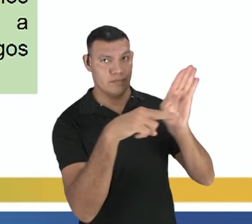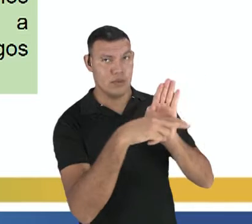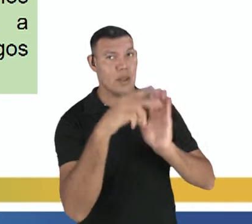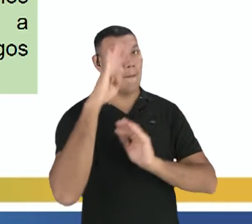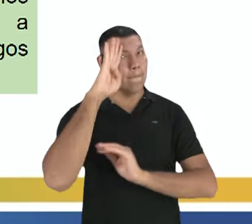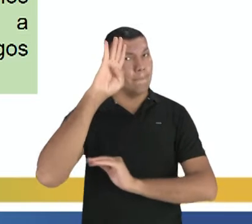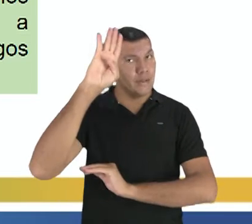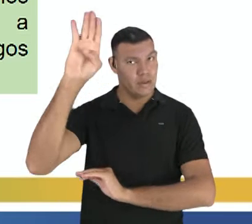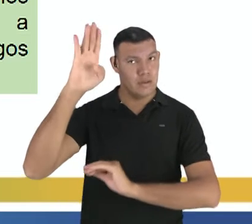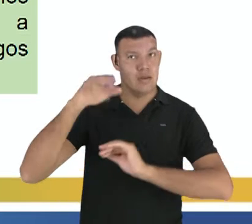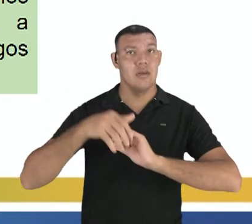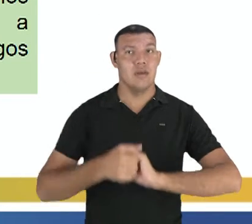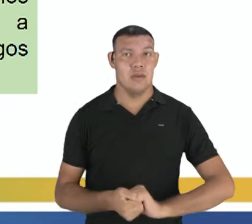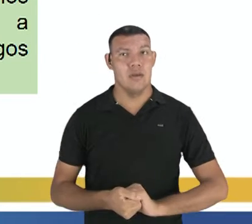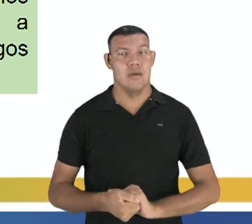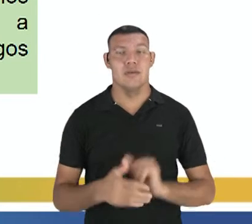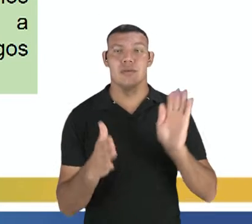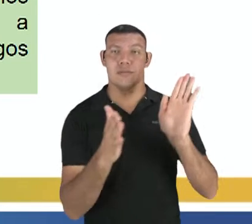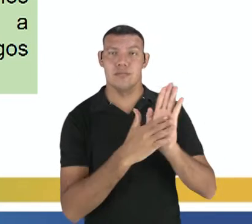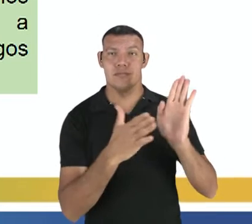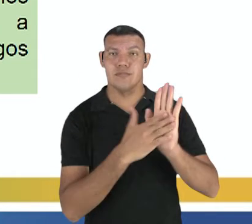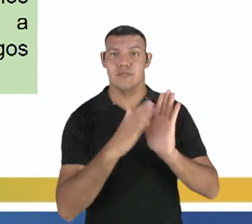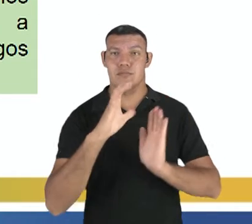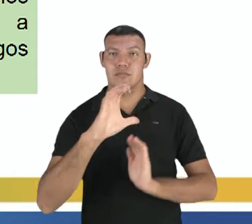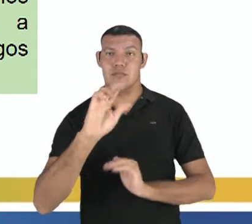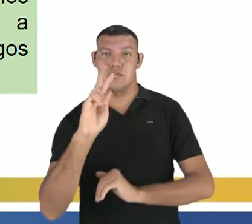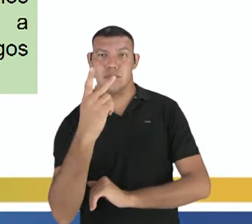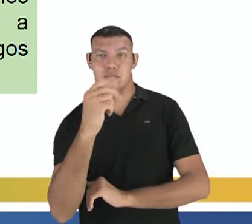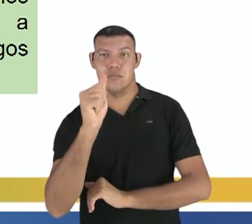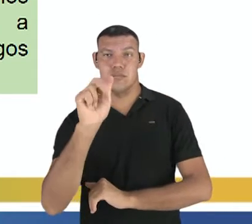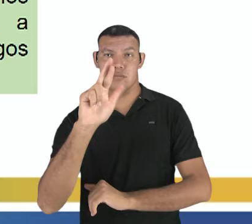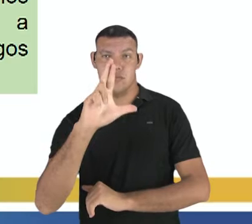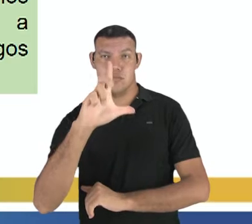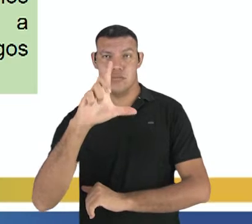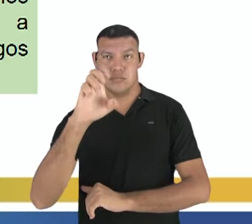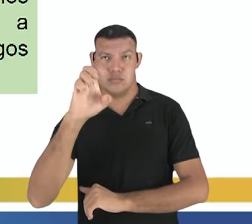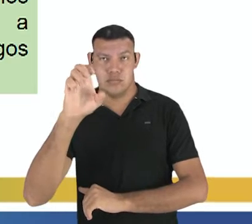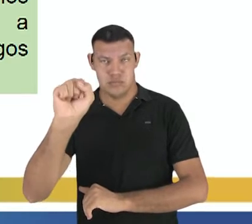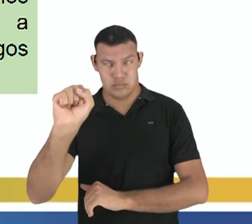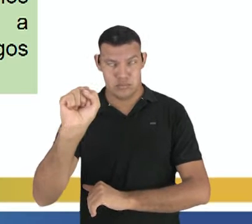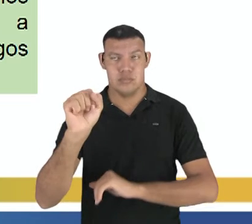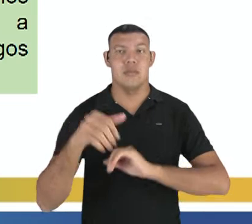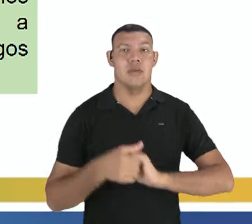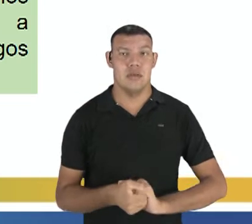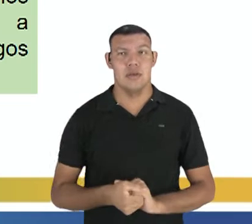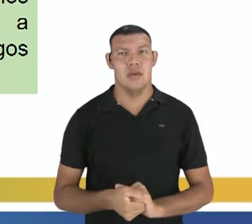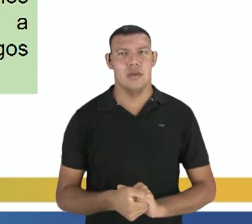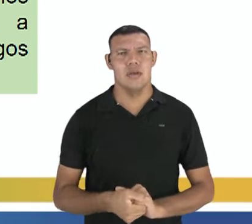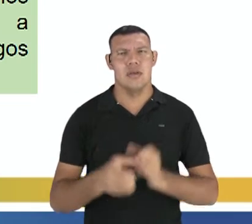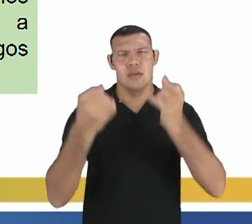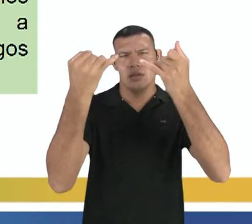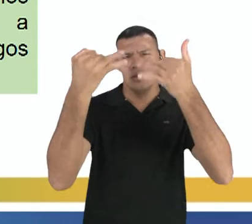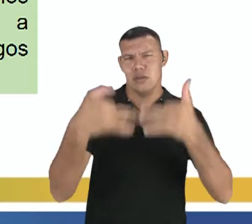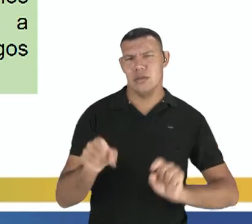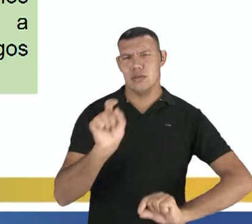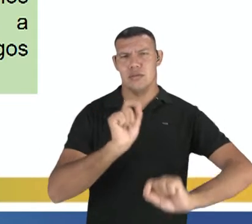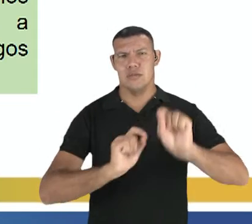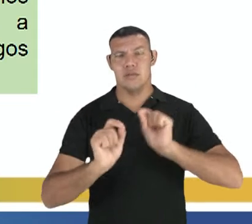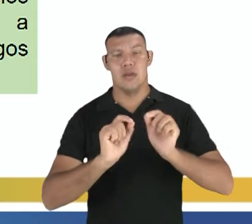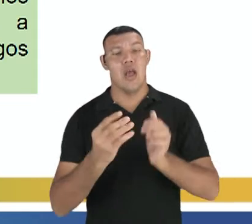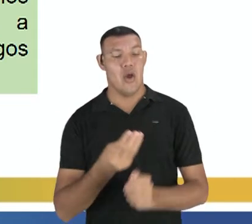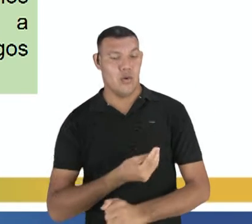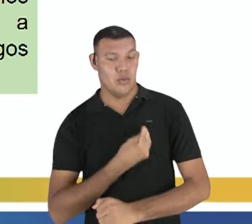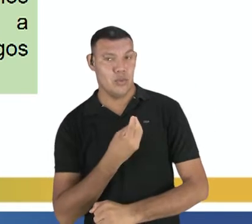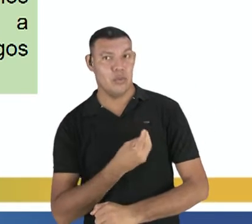principalmente proposta por Charles Darwin, eles falavam que todos os organismos, eles